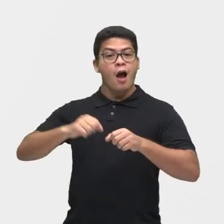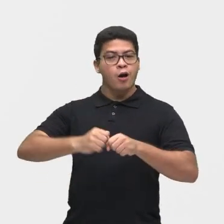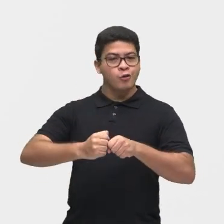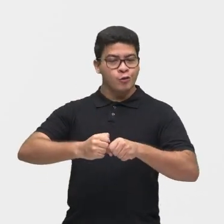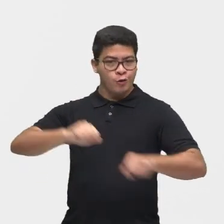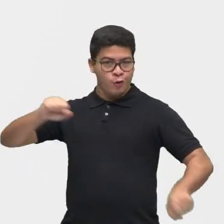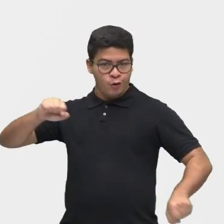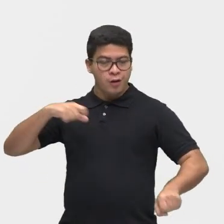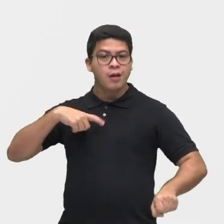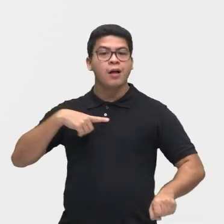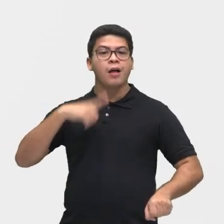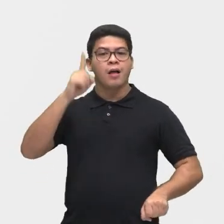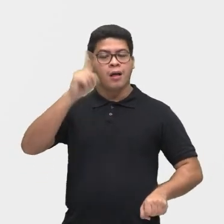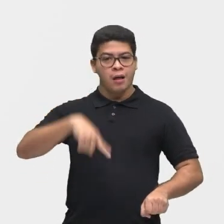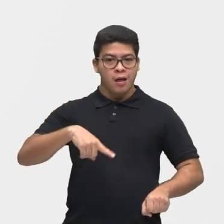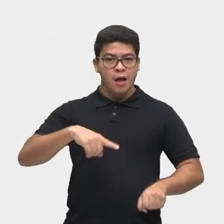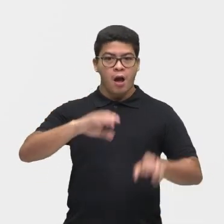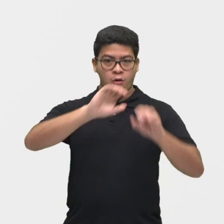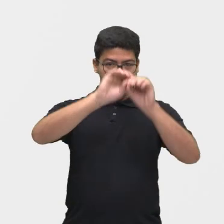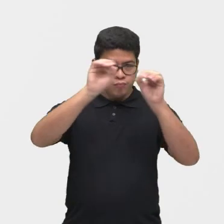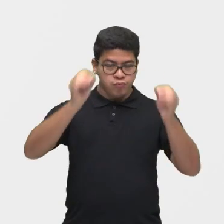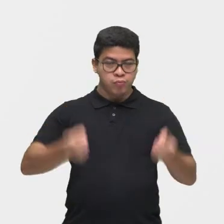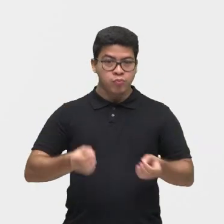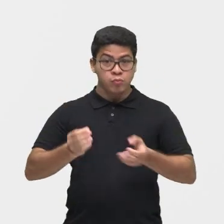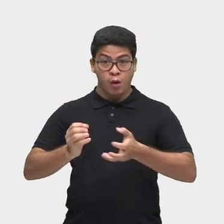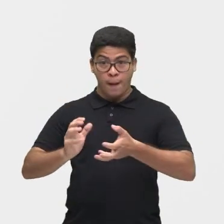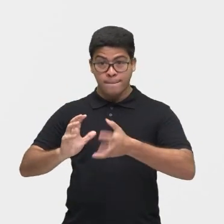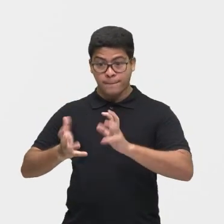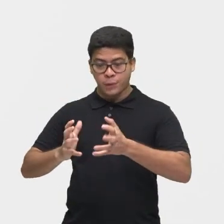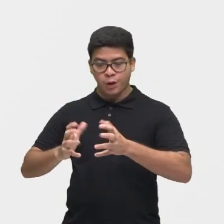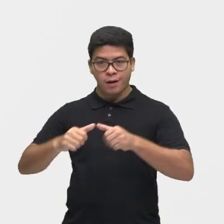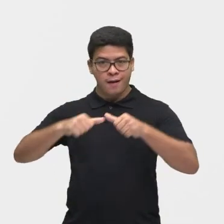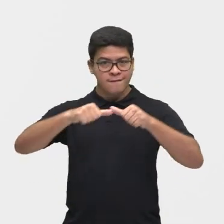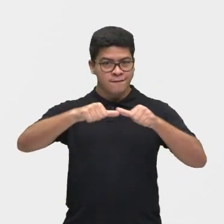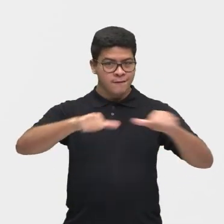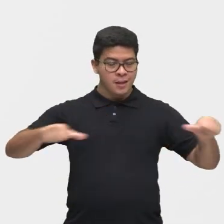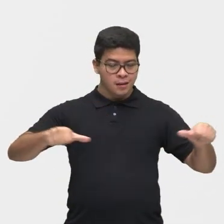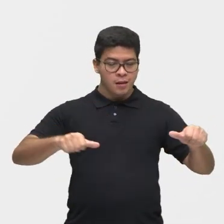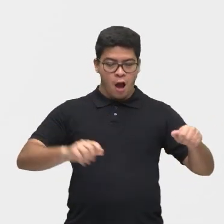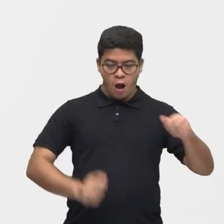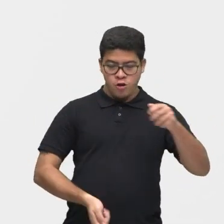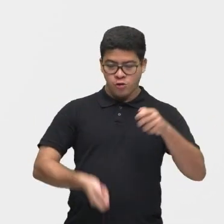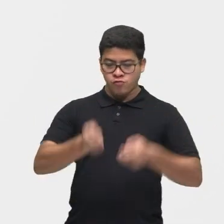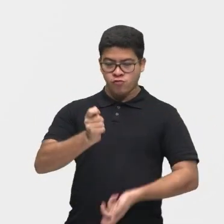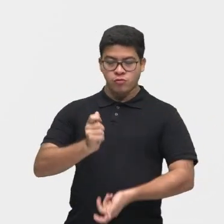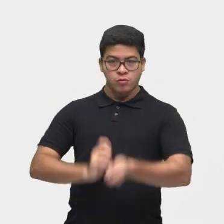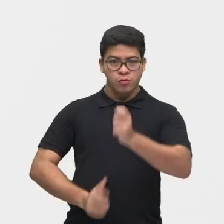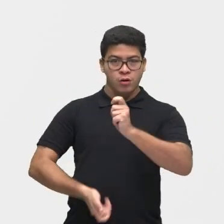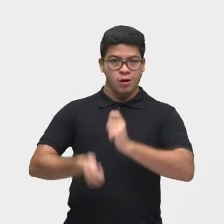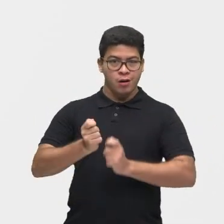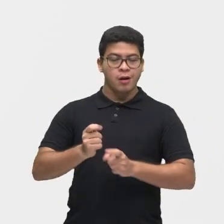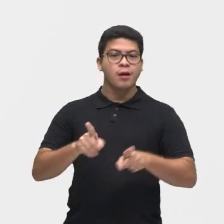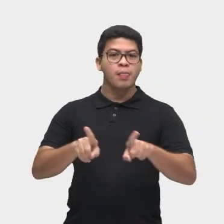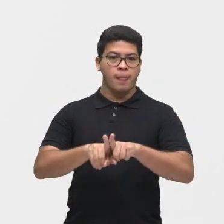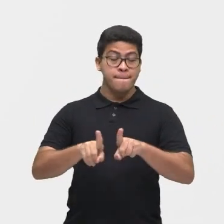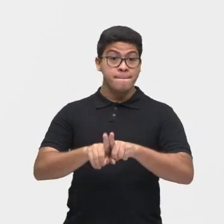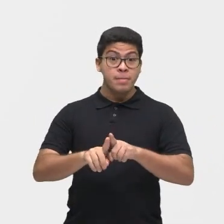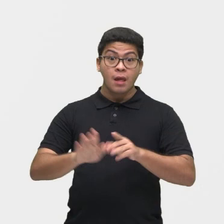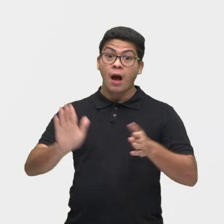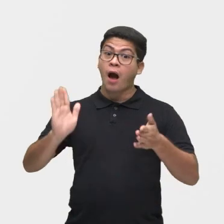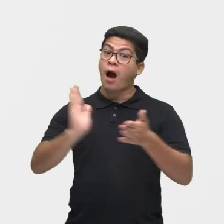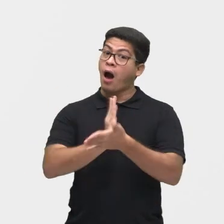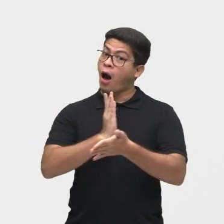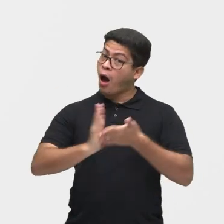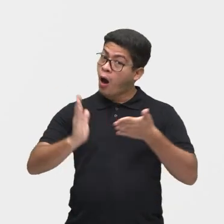e massas. Esses aí, ó, fazem parte, né, dos aparelhos. No entanto, em competições internacionais,